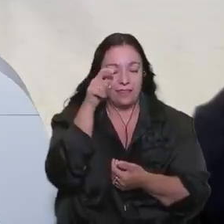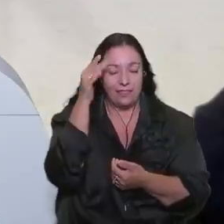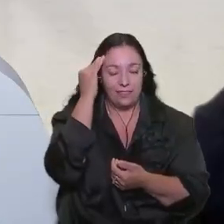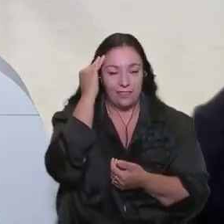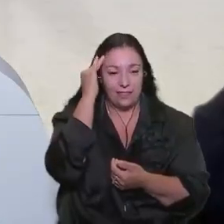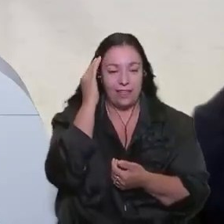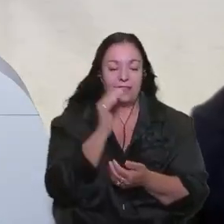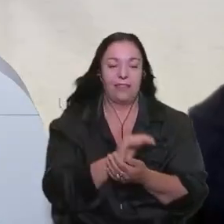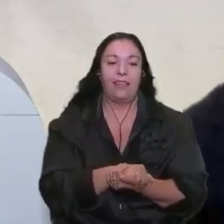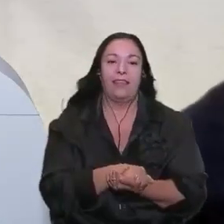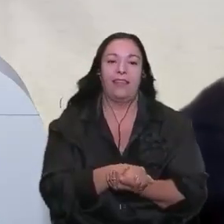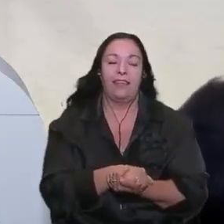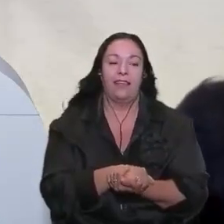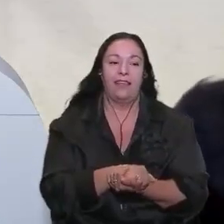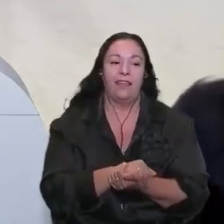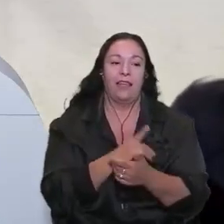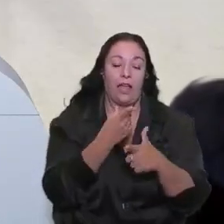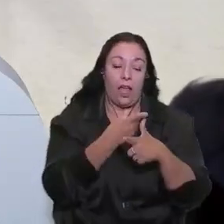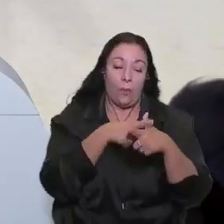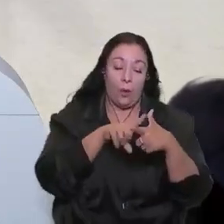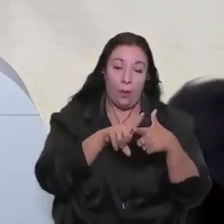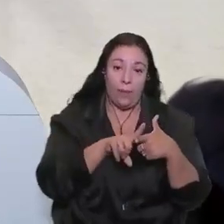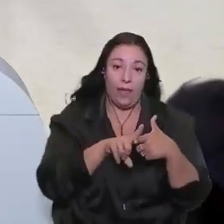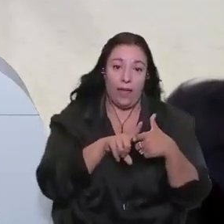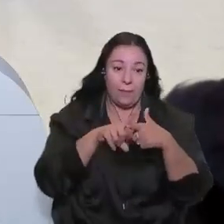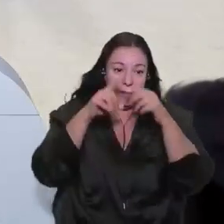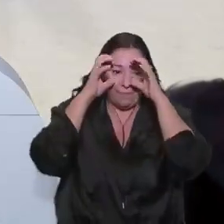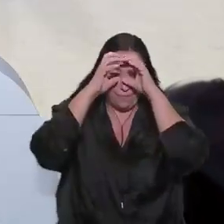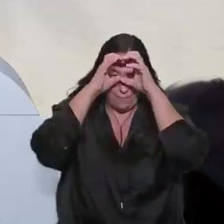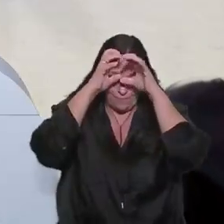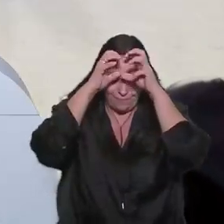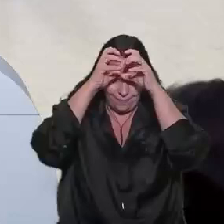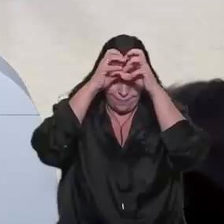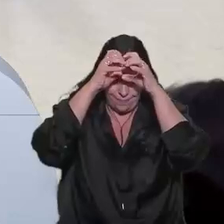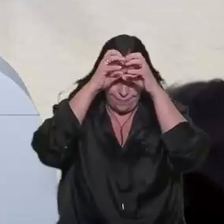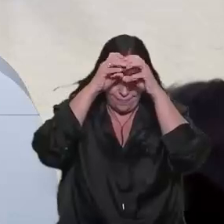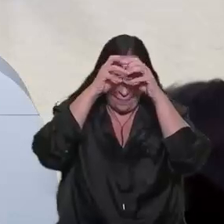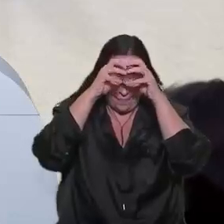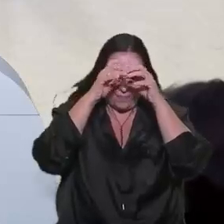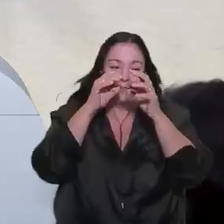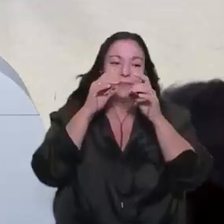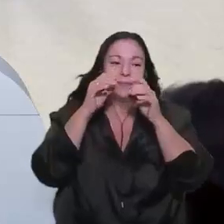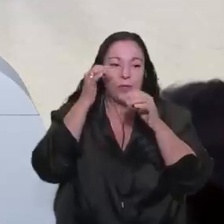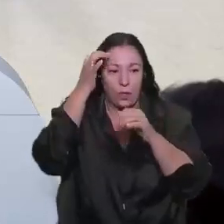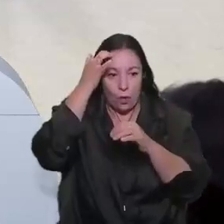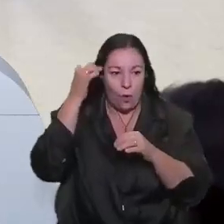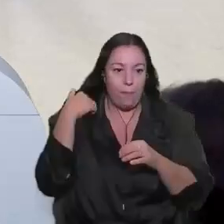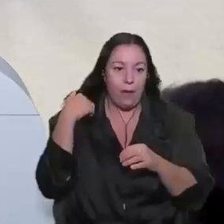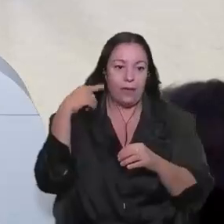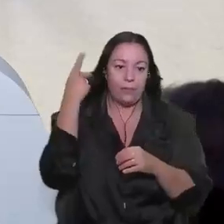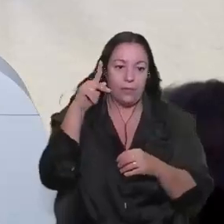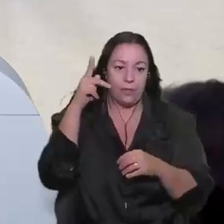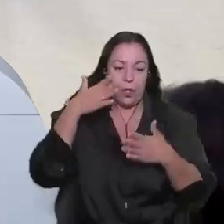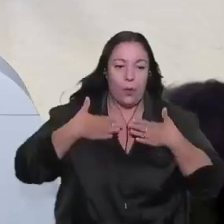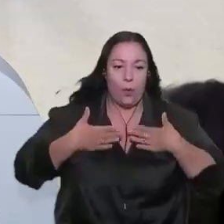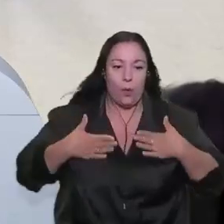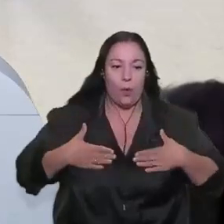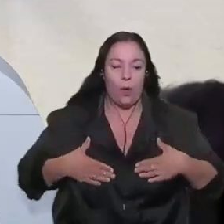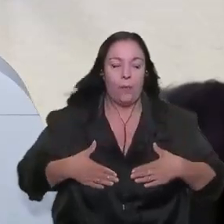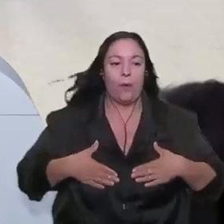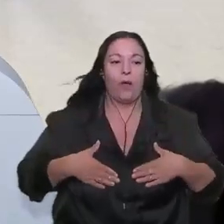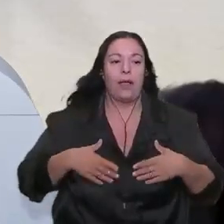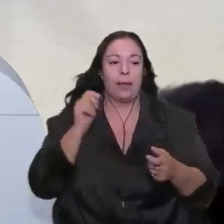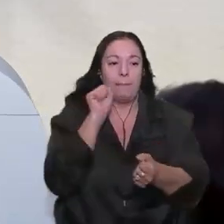como é que... Ou seja, é um problema do cérebro, né? O cérebro que manda um comando para o teu corpo que para de